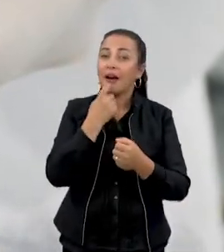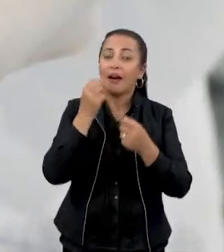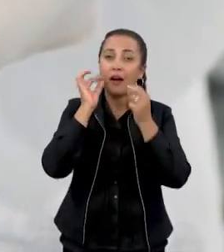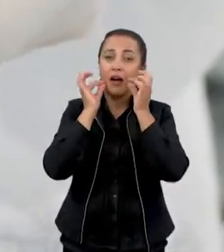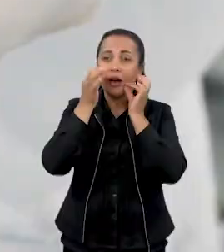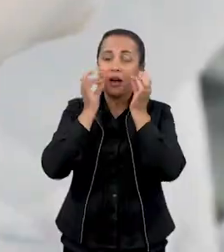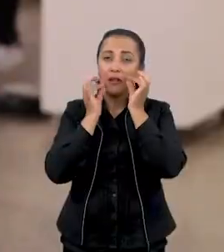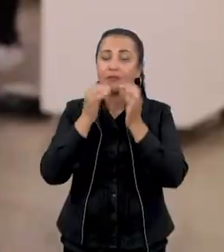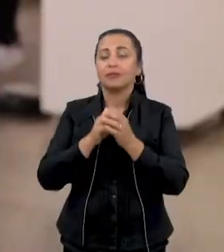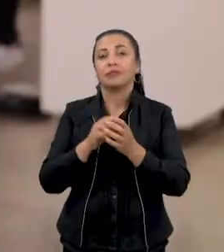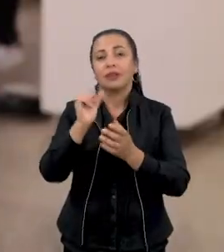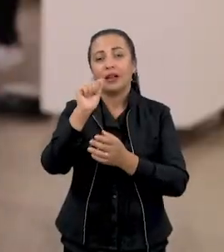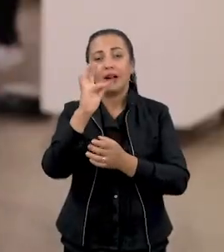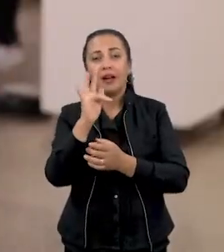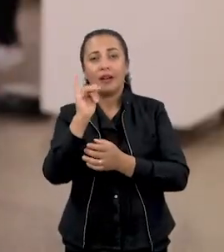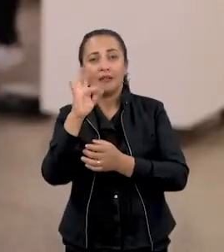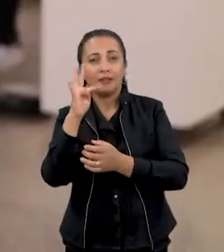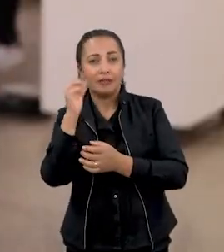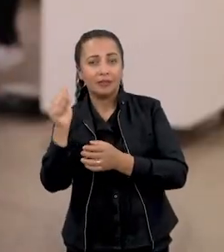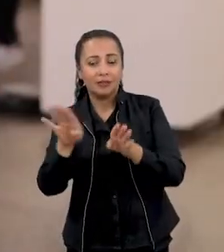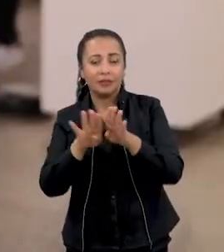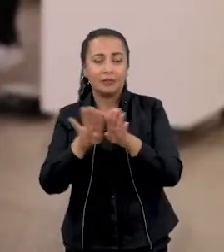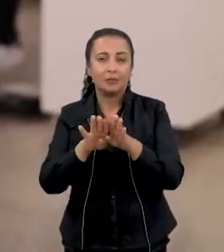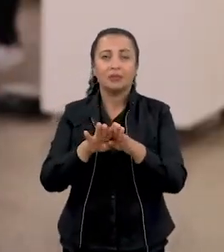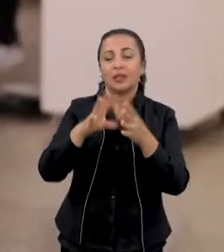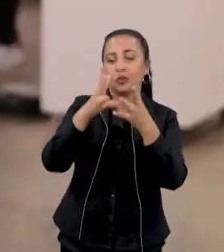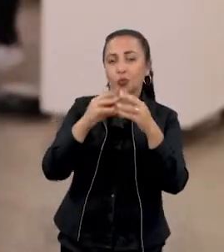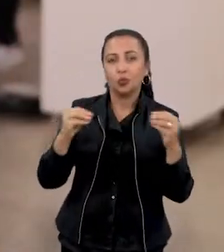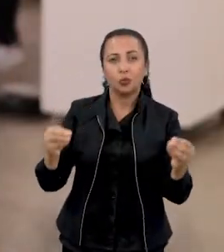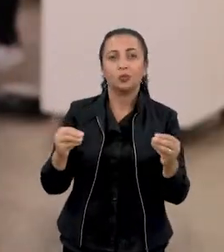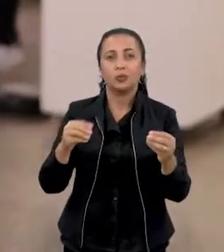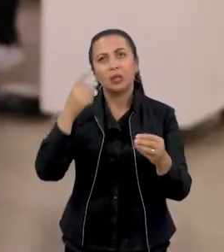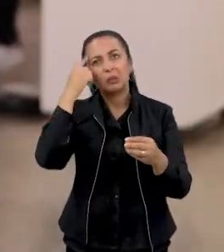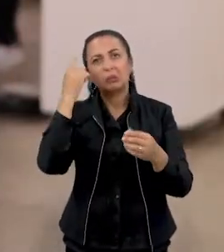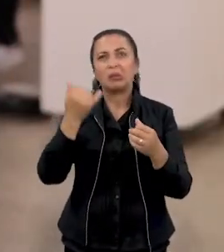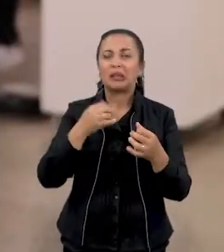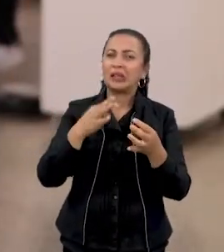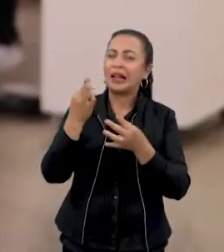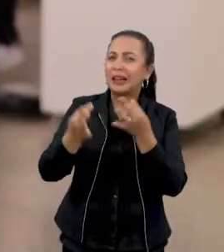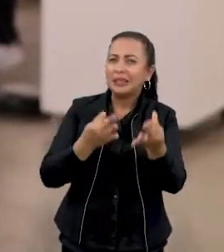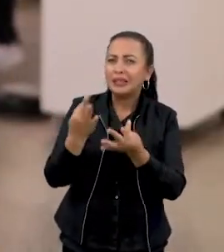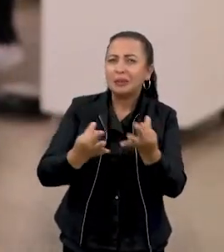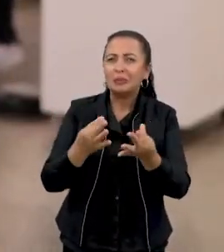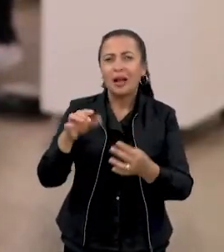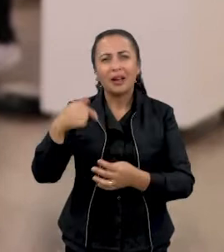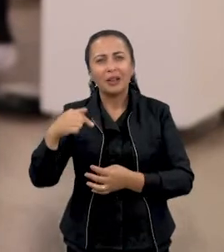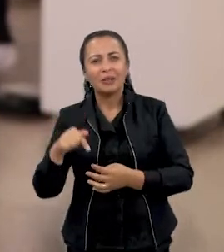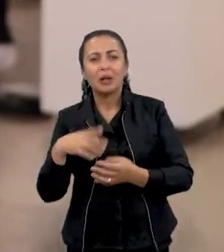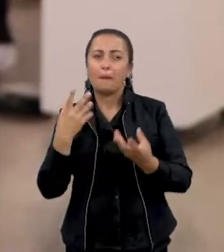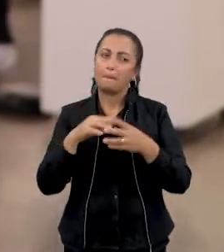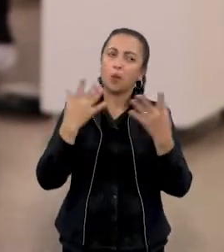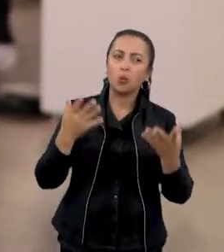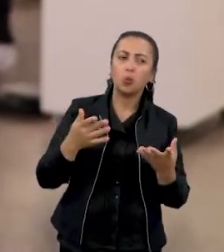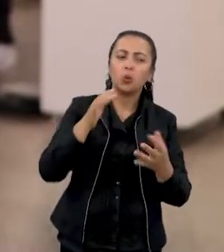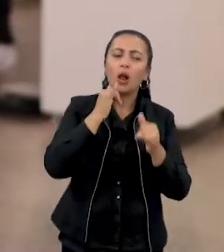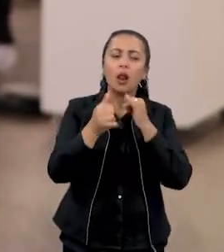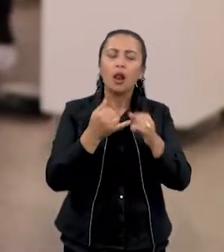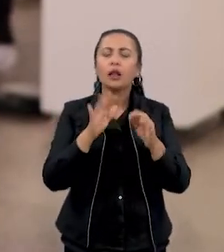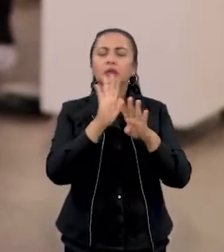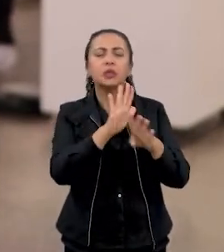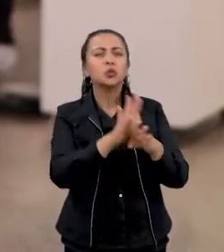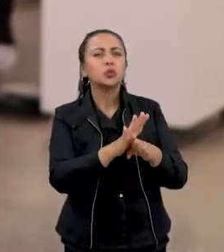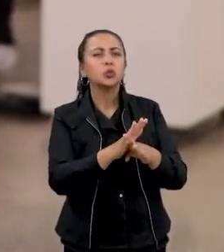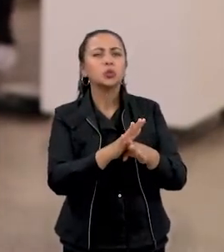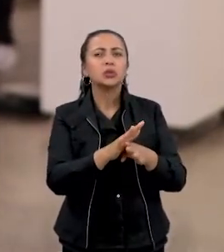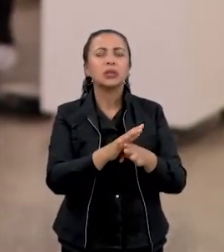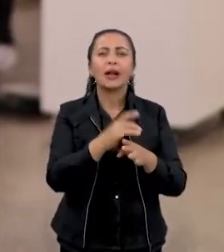a afta. E a quimioterapia, por causar um dano, então a gente pensou, poxa, se o laser é capaz de reverter um